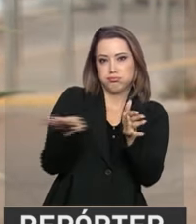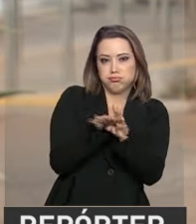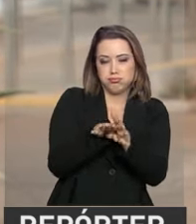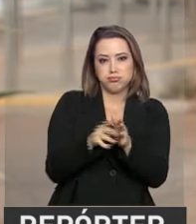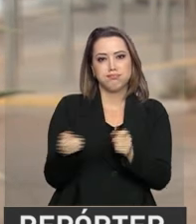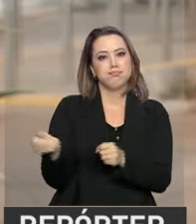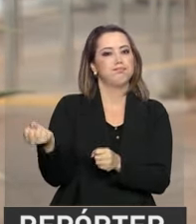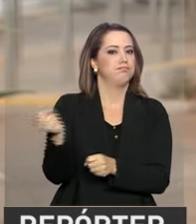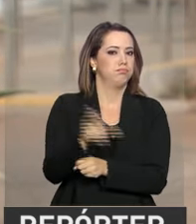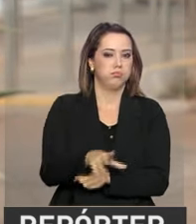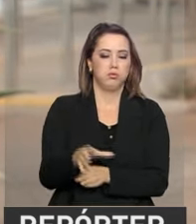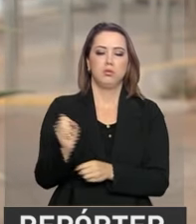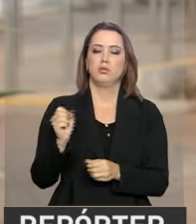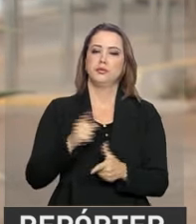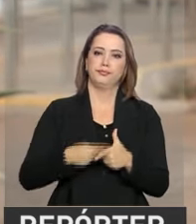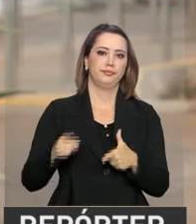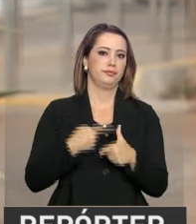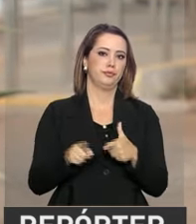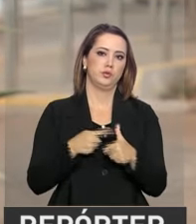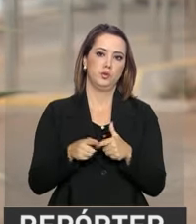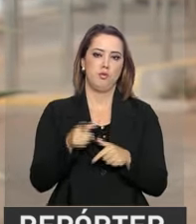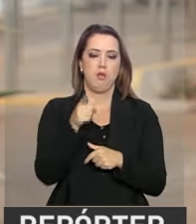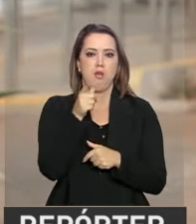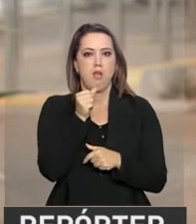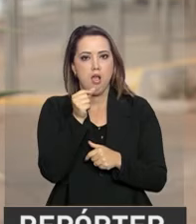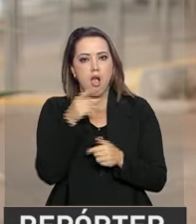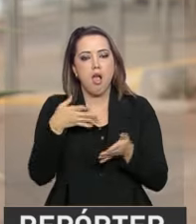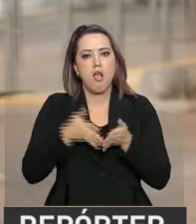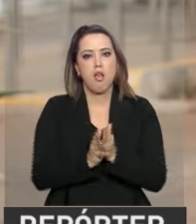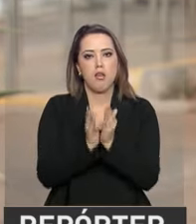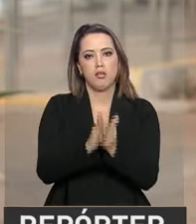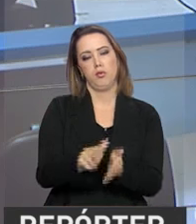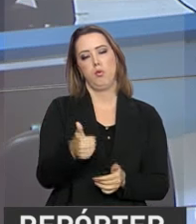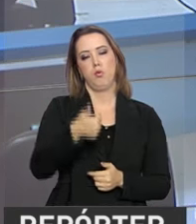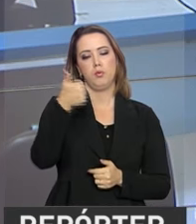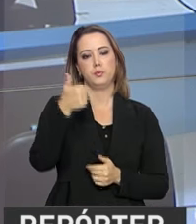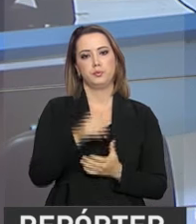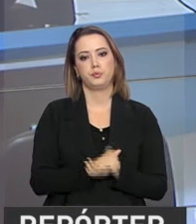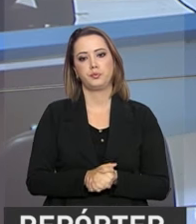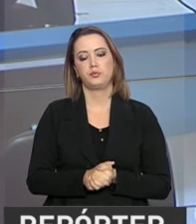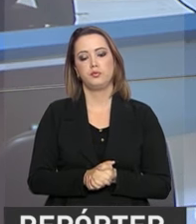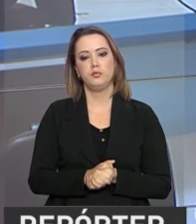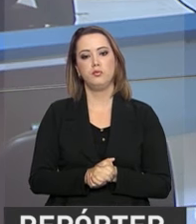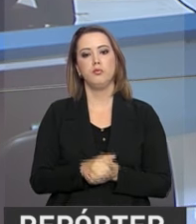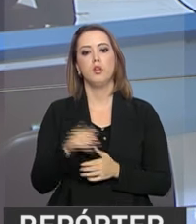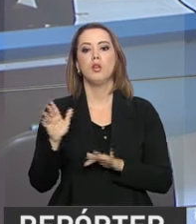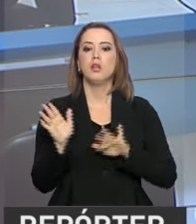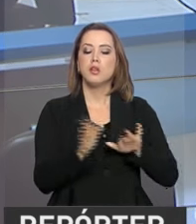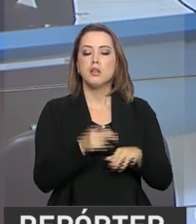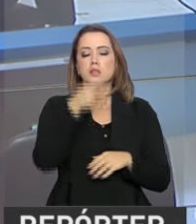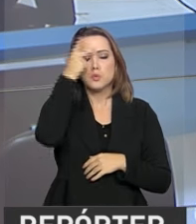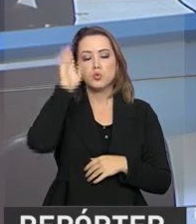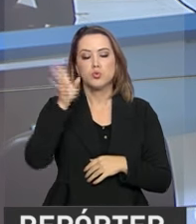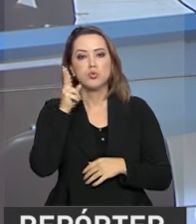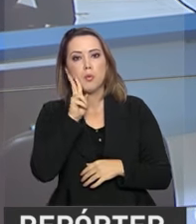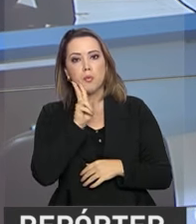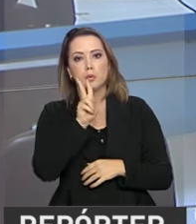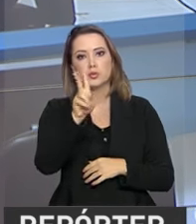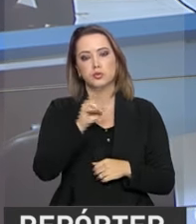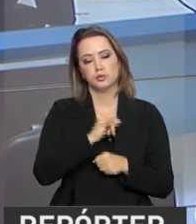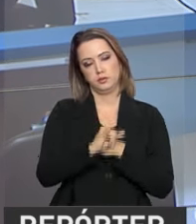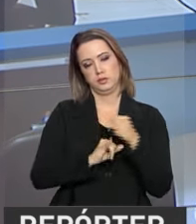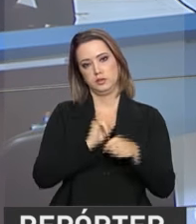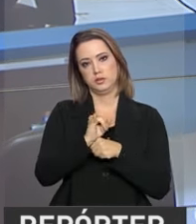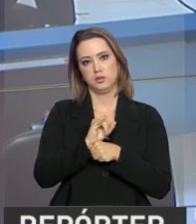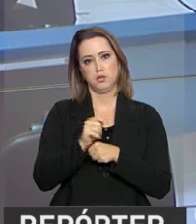desastres e melhorar a qualidade da água nos rios atingidos pela lama. E o contribuinte já pode consultar na internet o